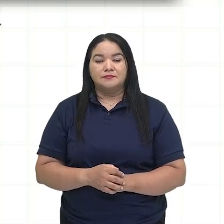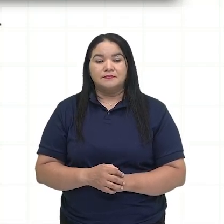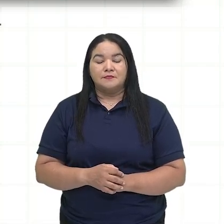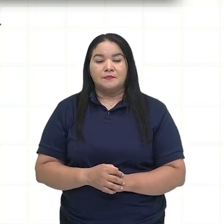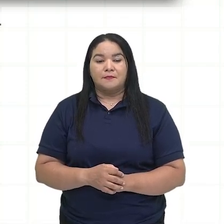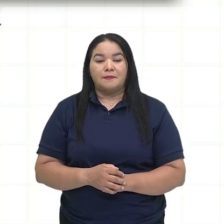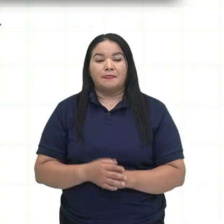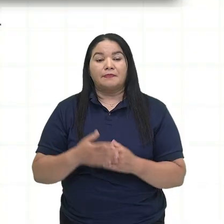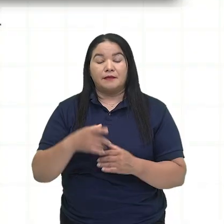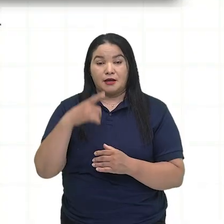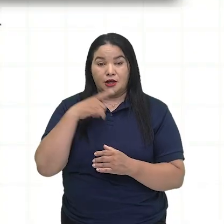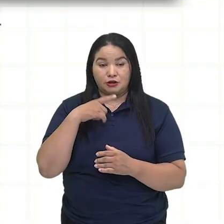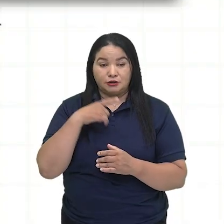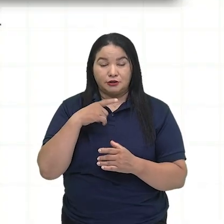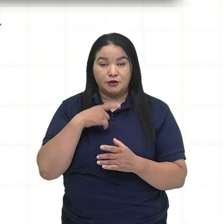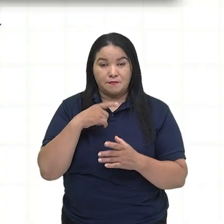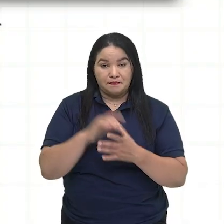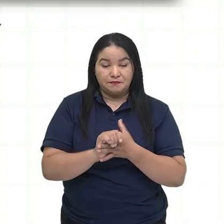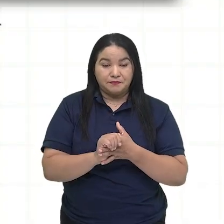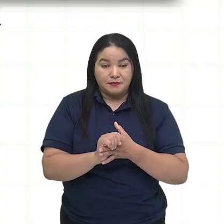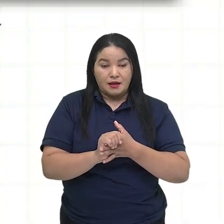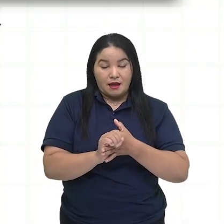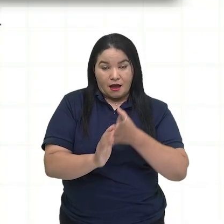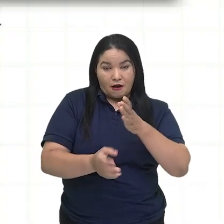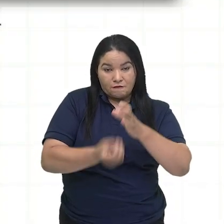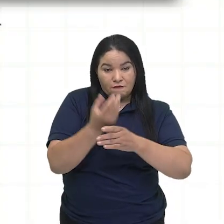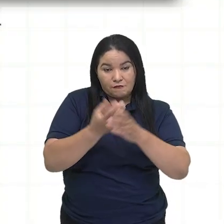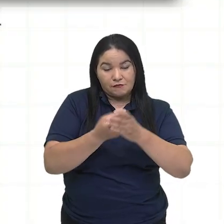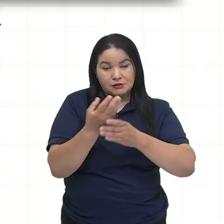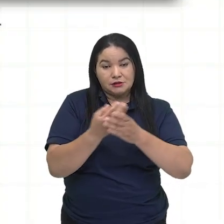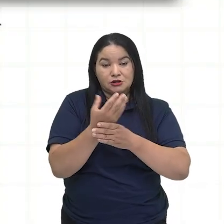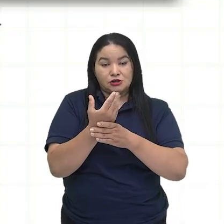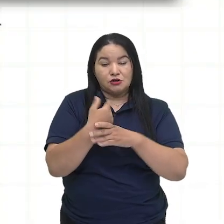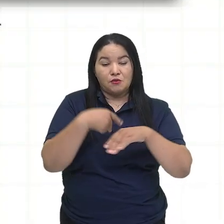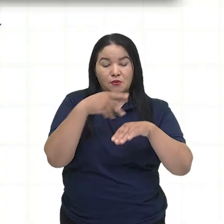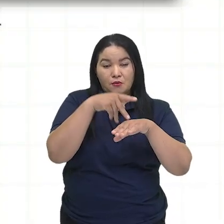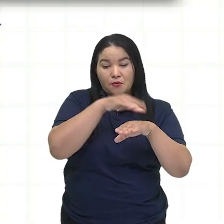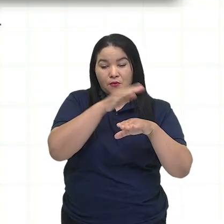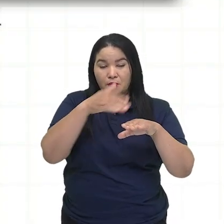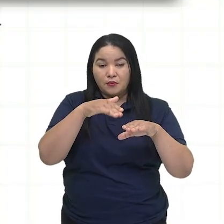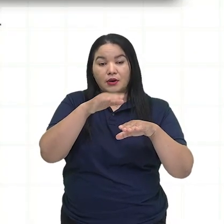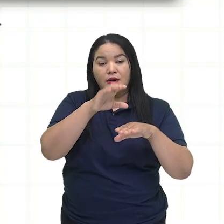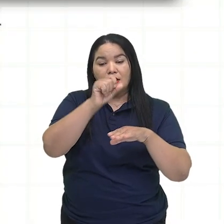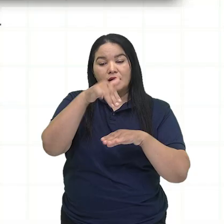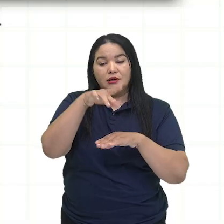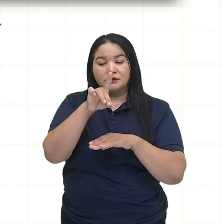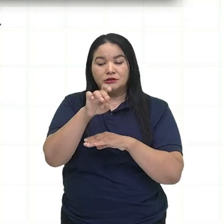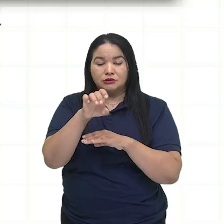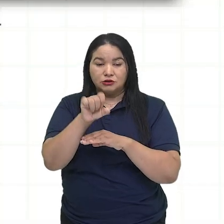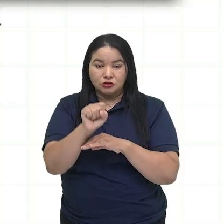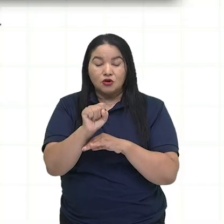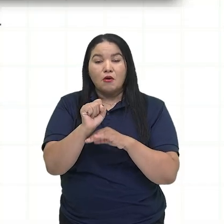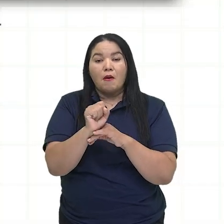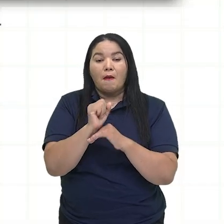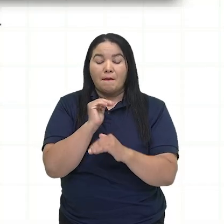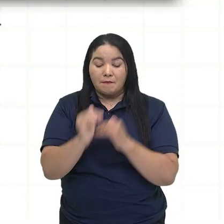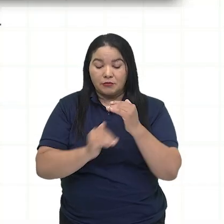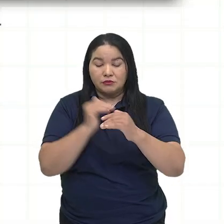houve a formação dos Andes, né, o processo de erosão fez o